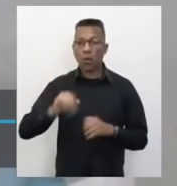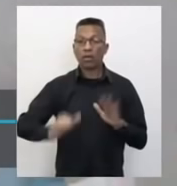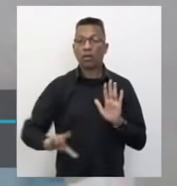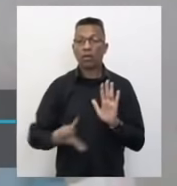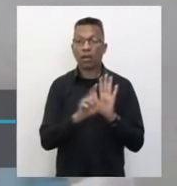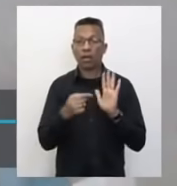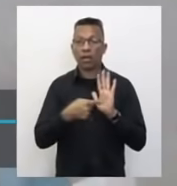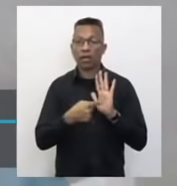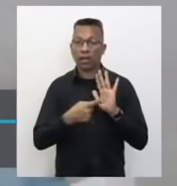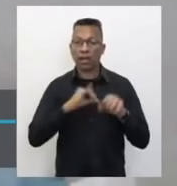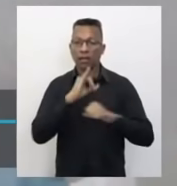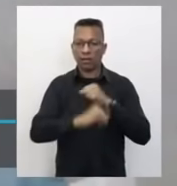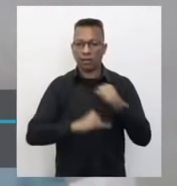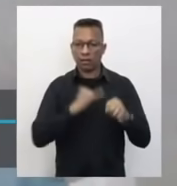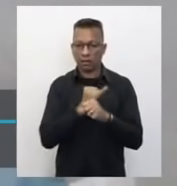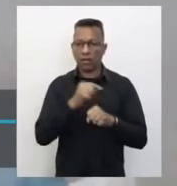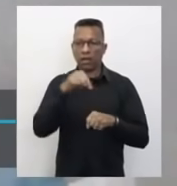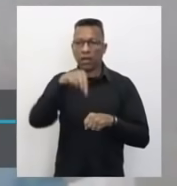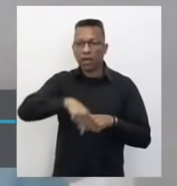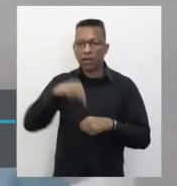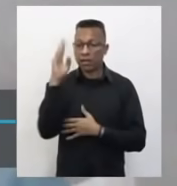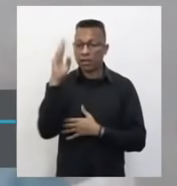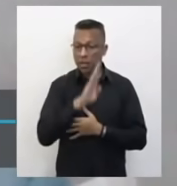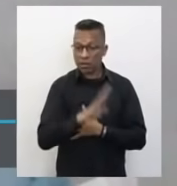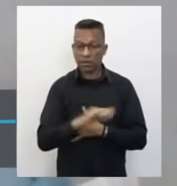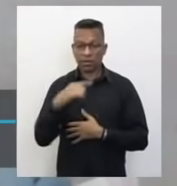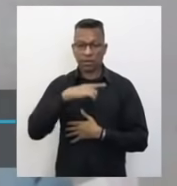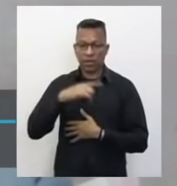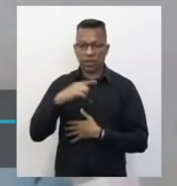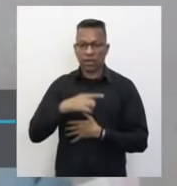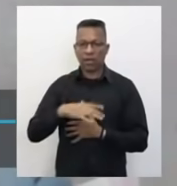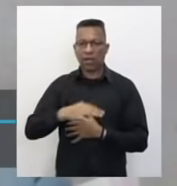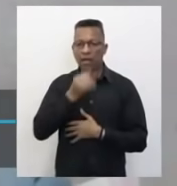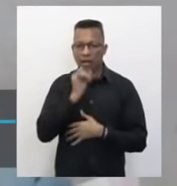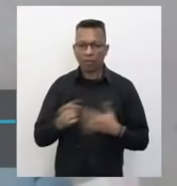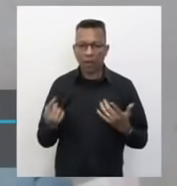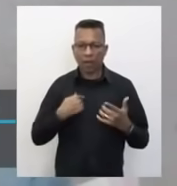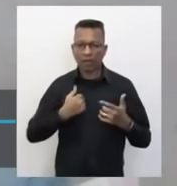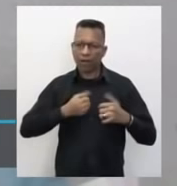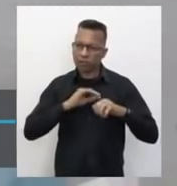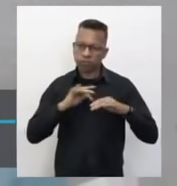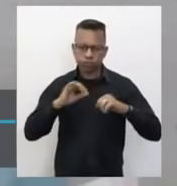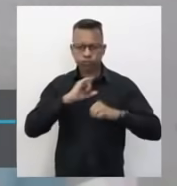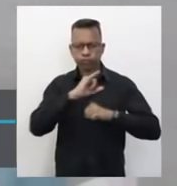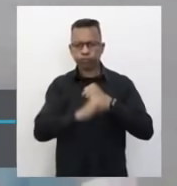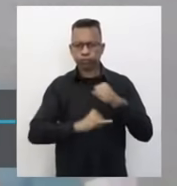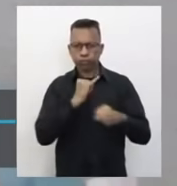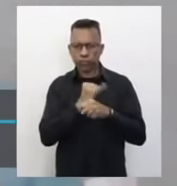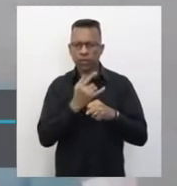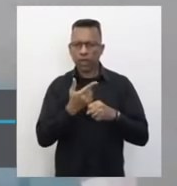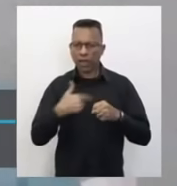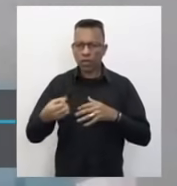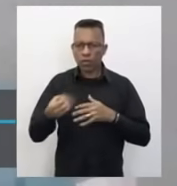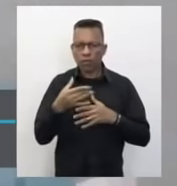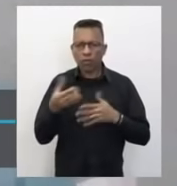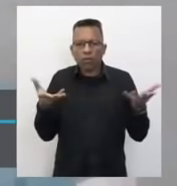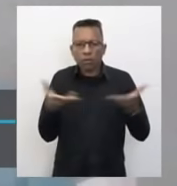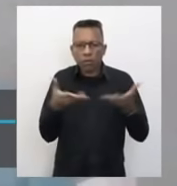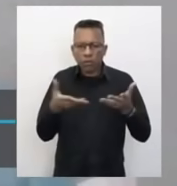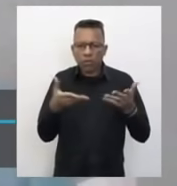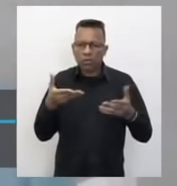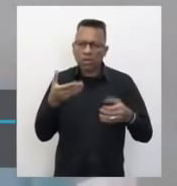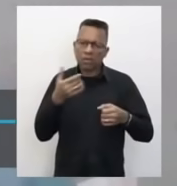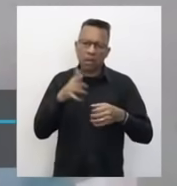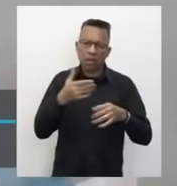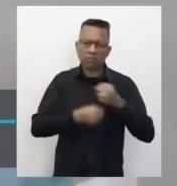regem a internet. Aqui no Brasil, nós temos, por exemplo, um Marco Civil da Internet, que é recente, inclusive, de 2001, se eu